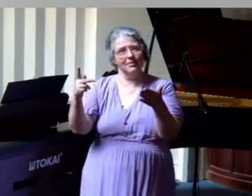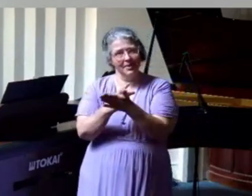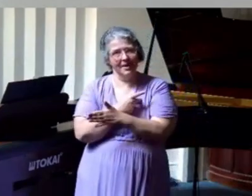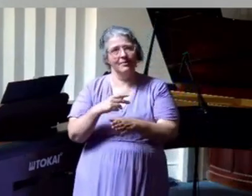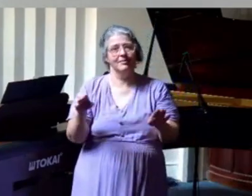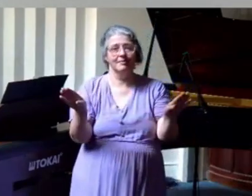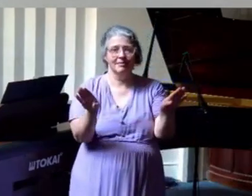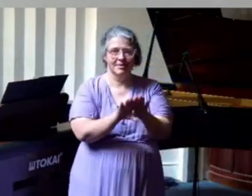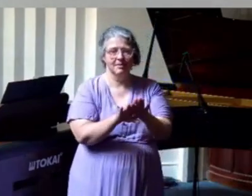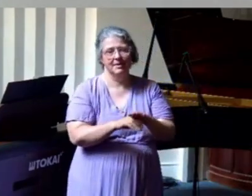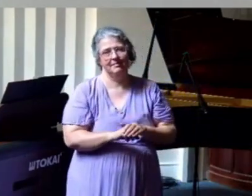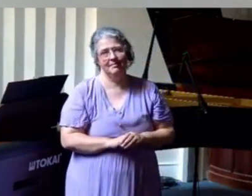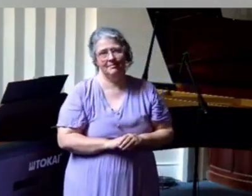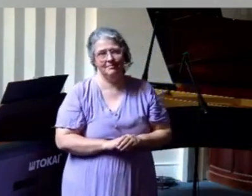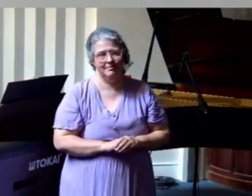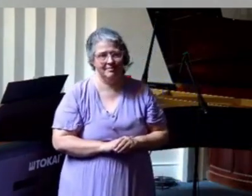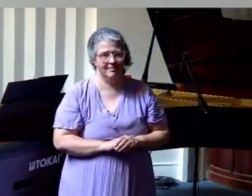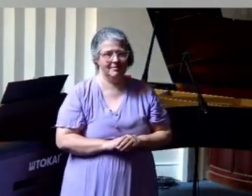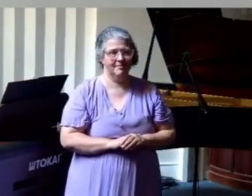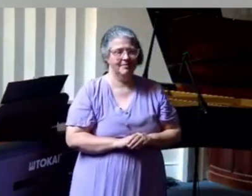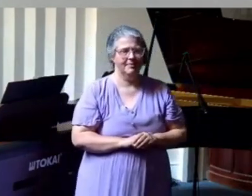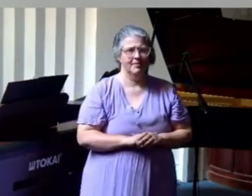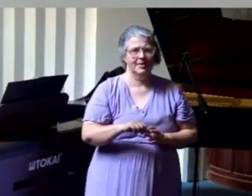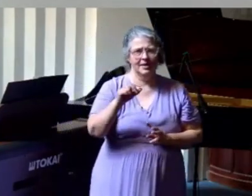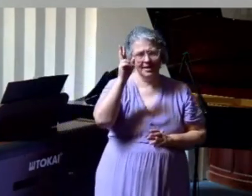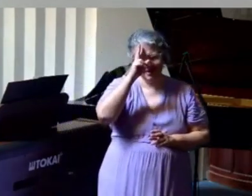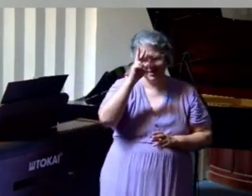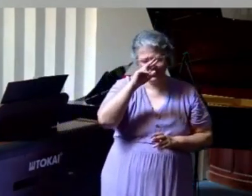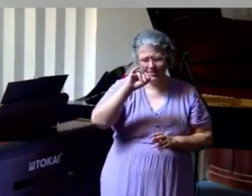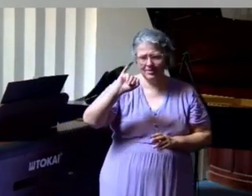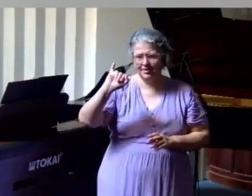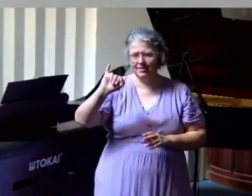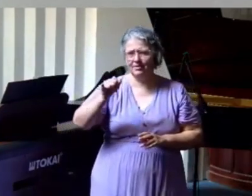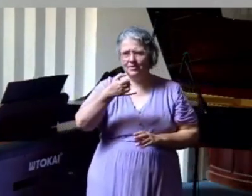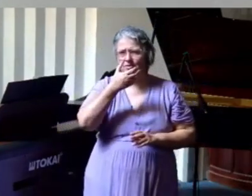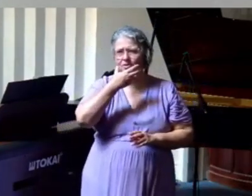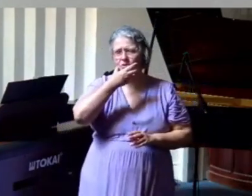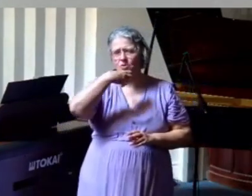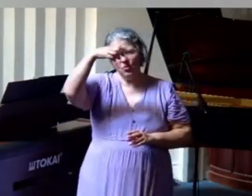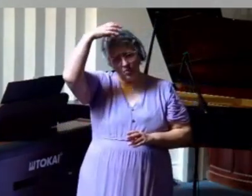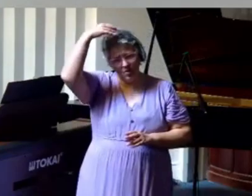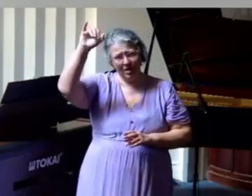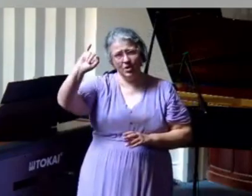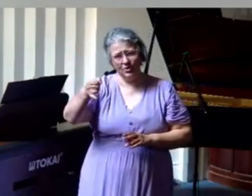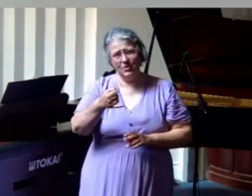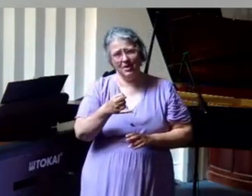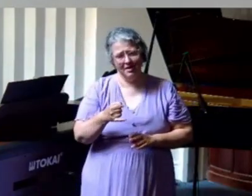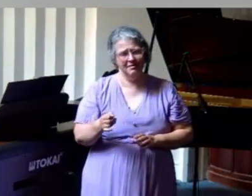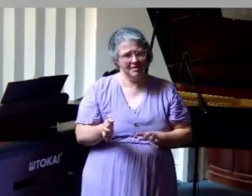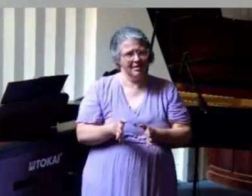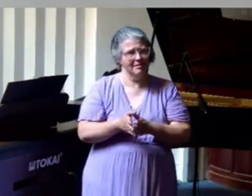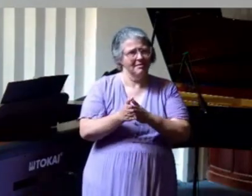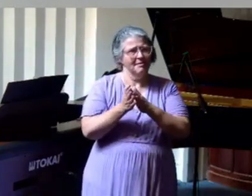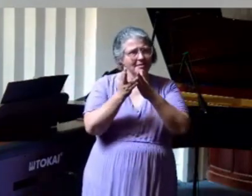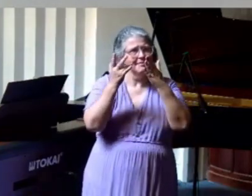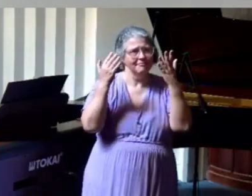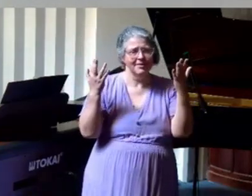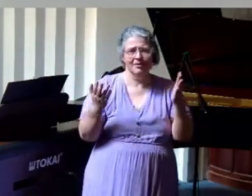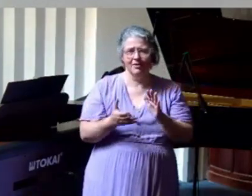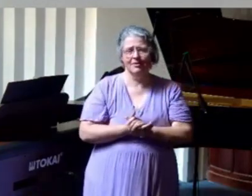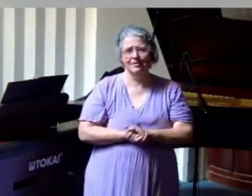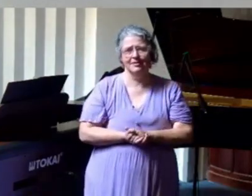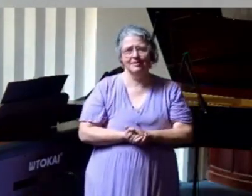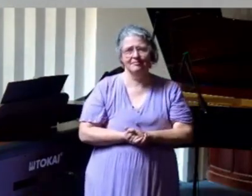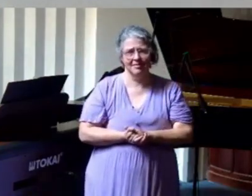erros. A história de Joás é uma história interessante, maravilhosa, eu diria. É uma